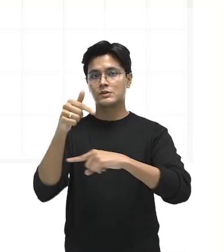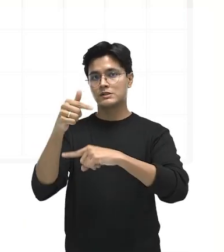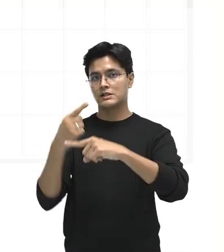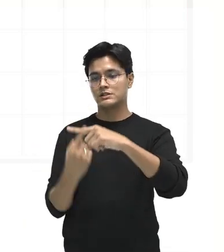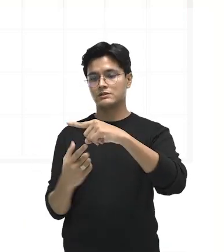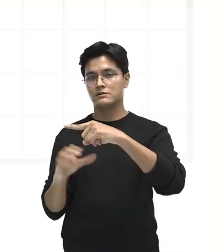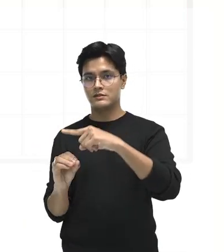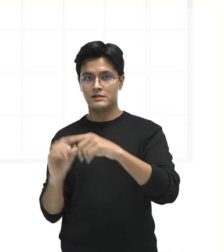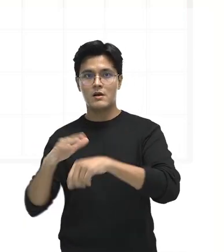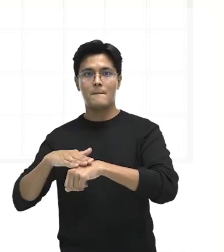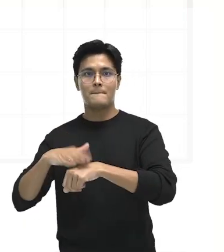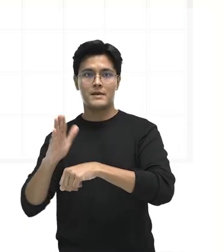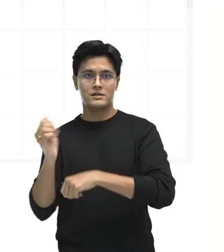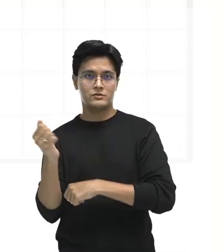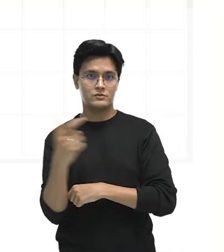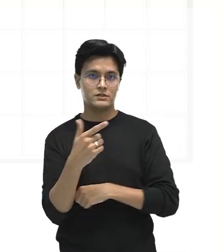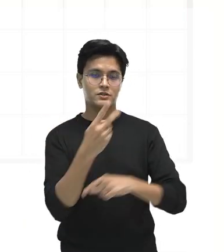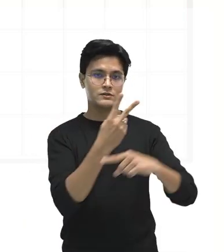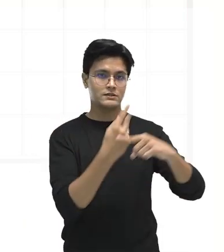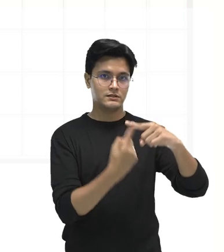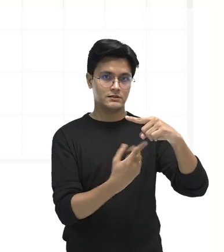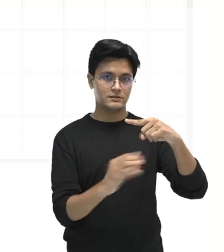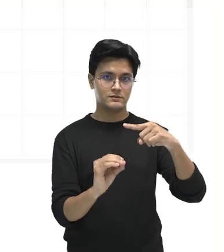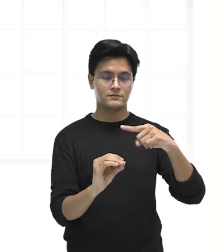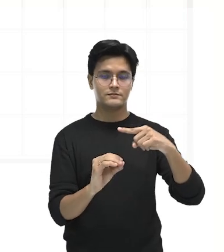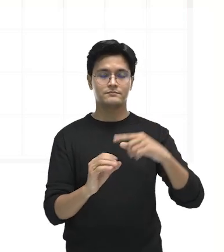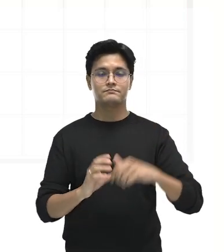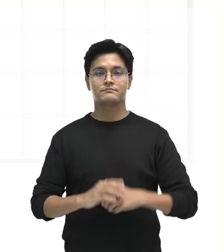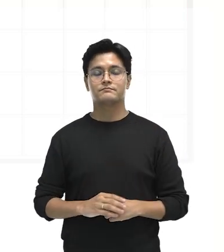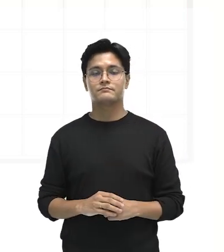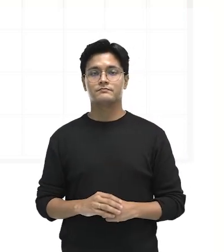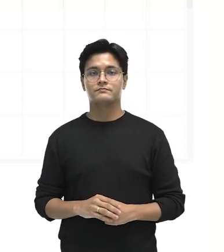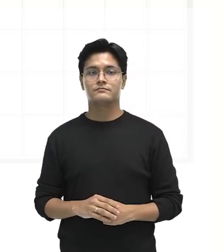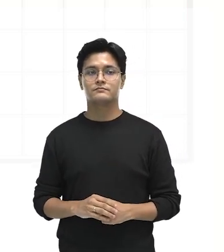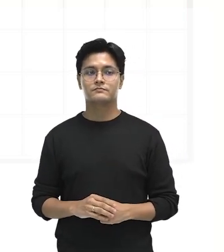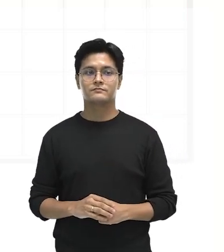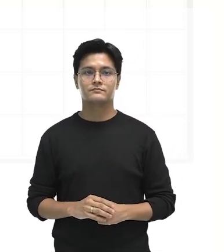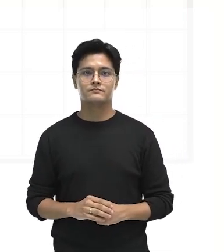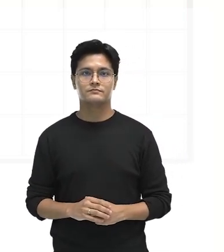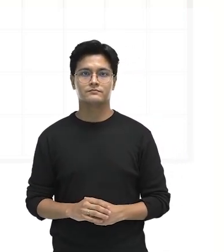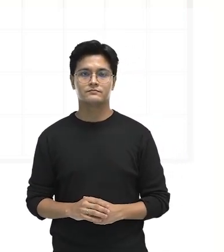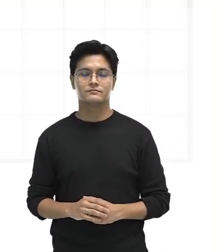7/10 é maior que 2/3. Então, nesse caso,